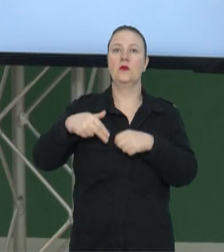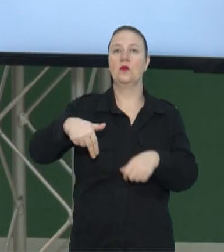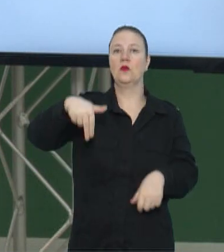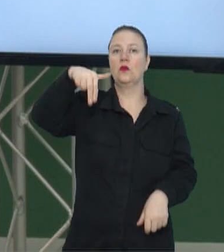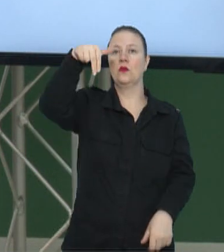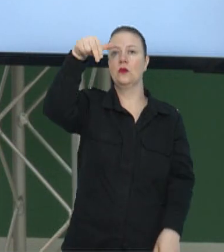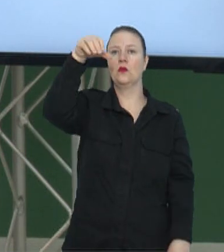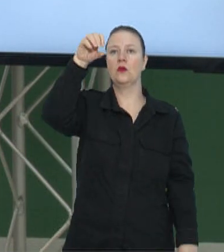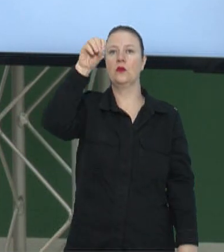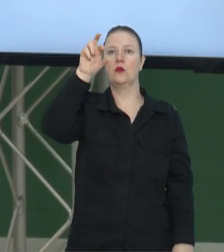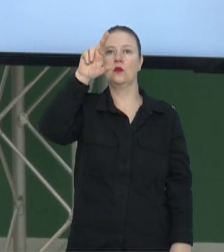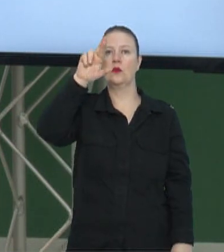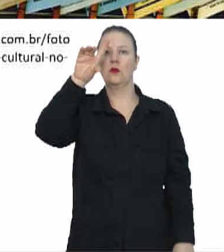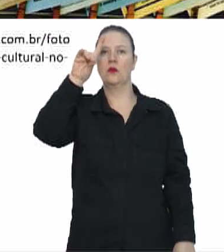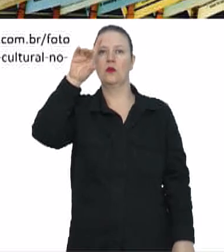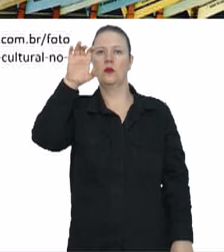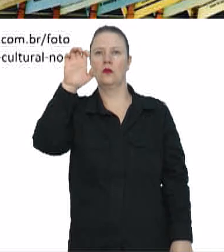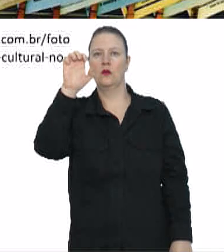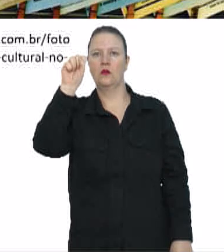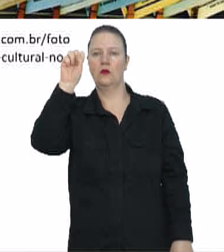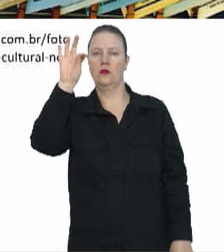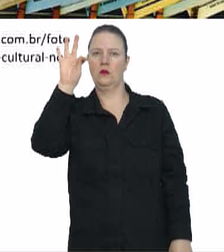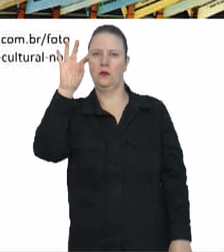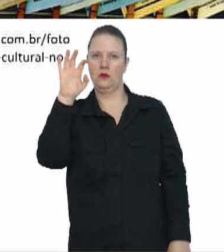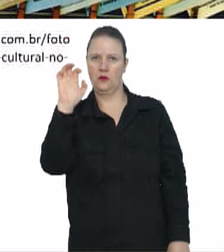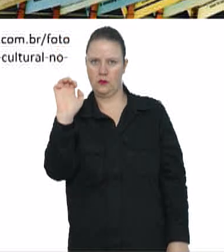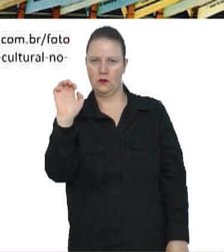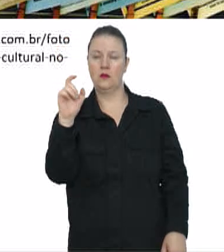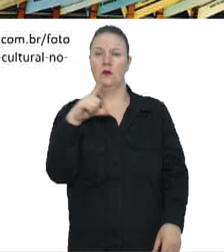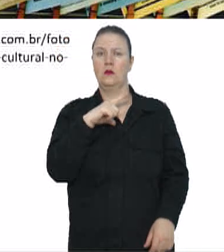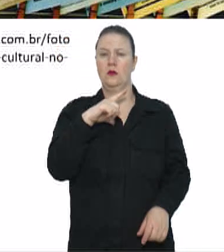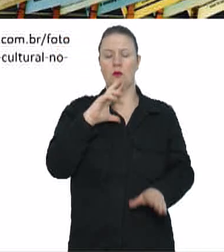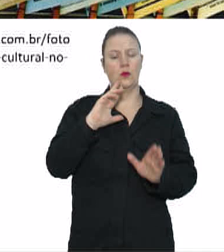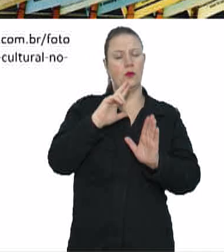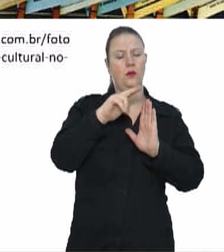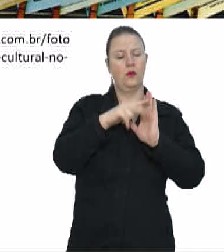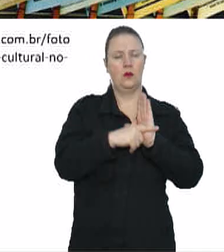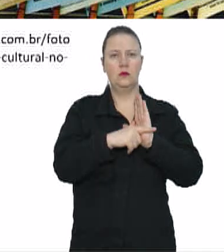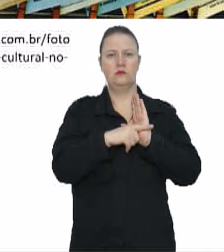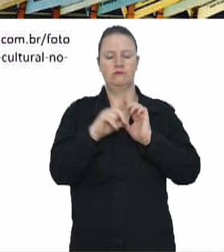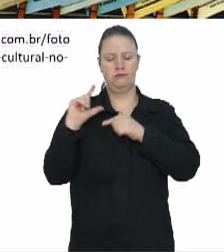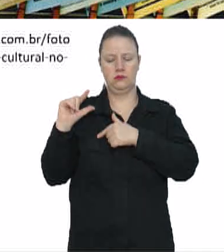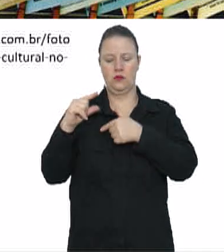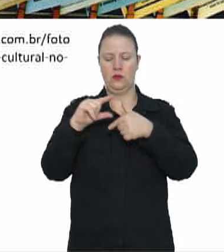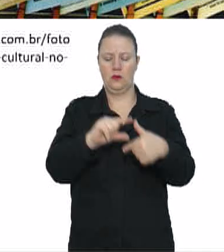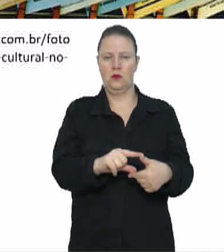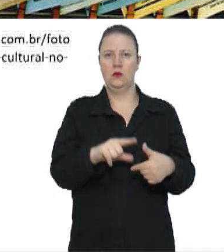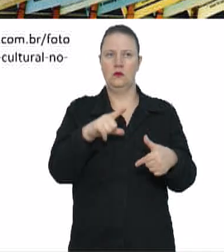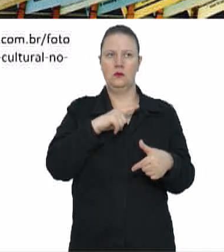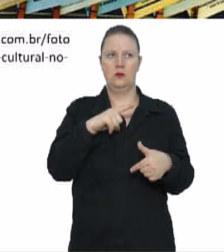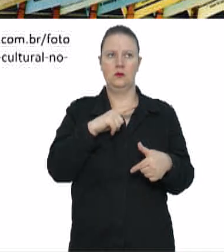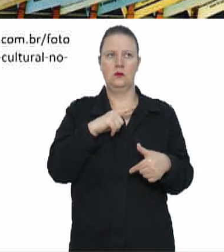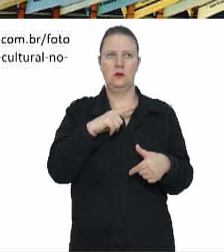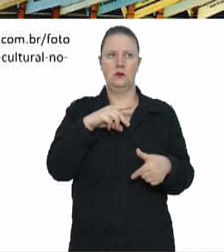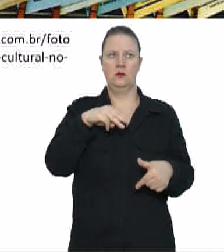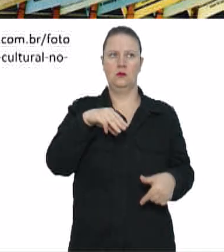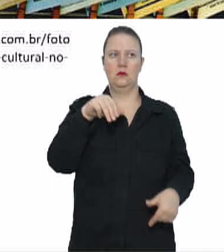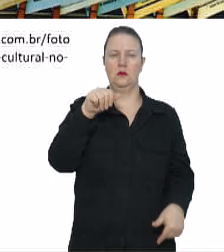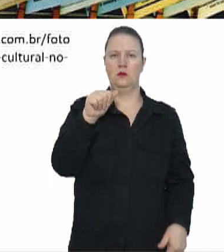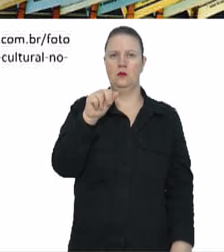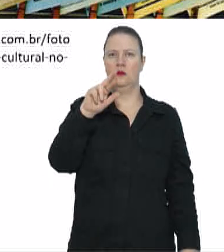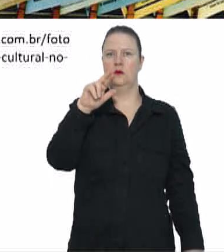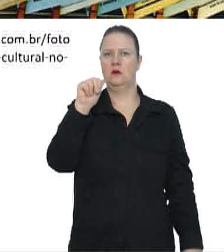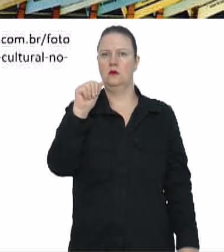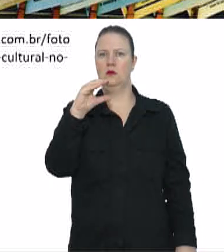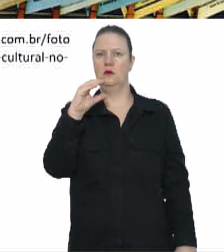que nós vamos ter? Então, entre outras tradições dessa região, nós vamos ter ali o maracatu, o